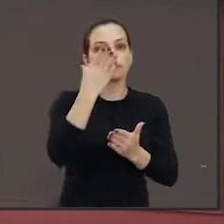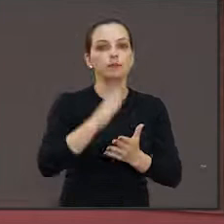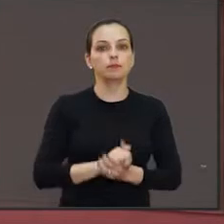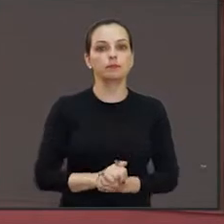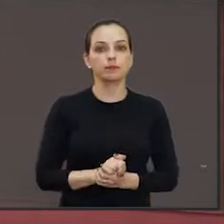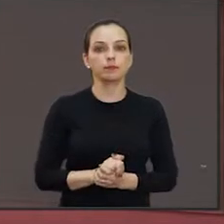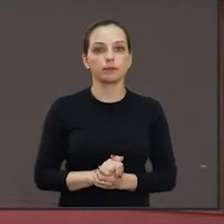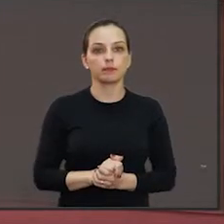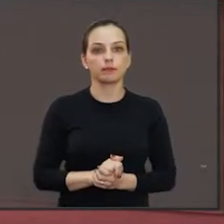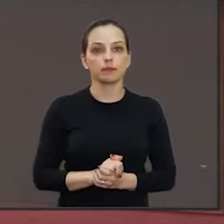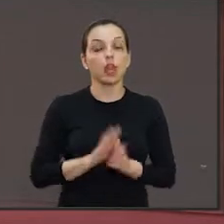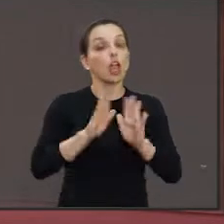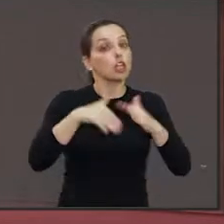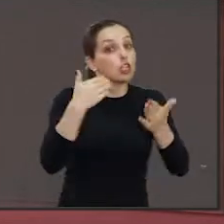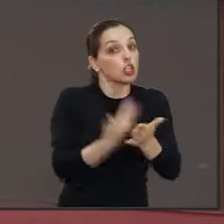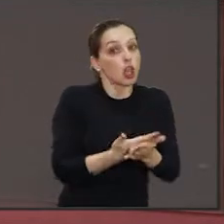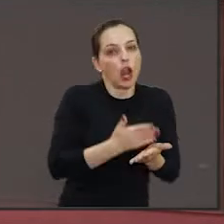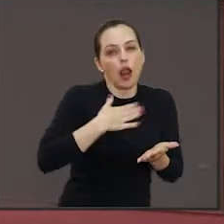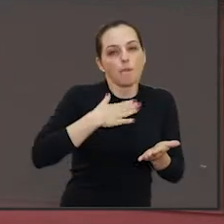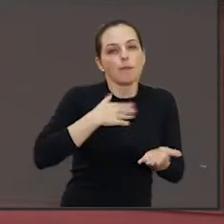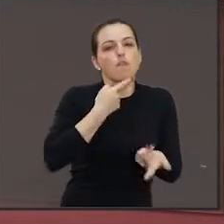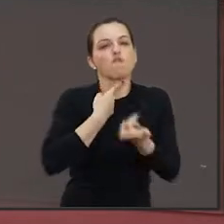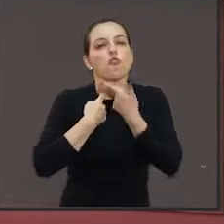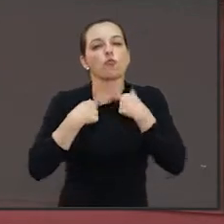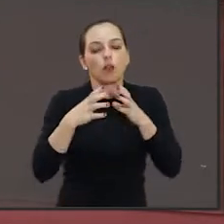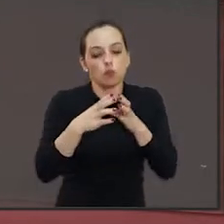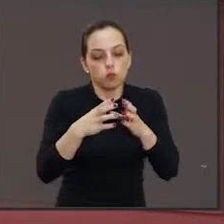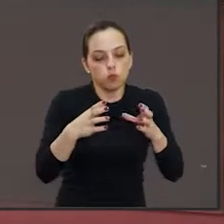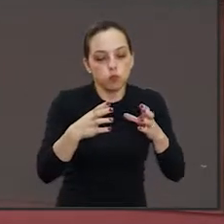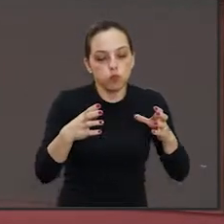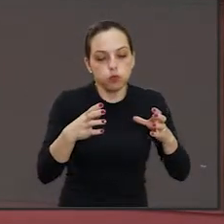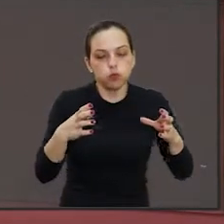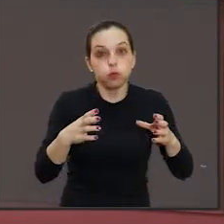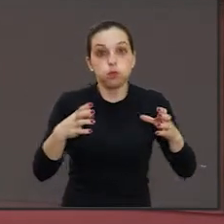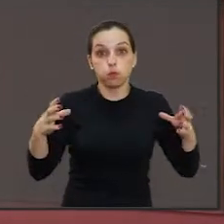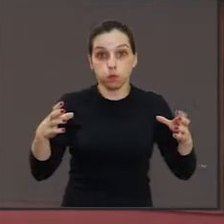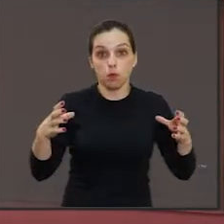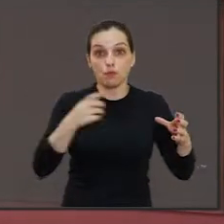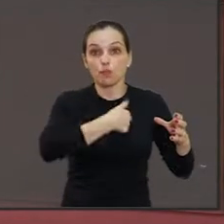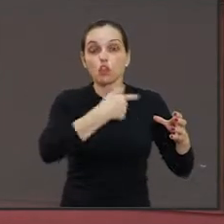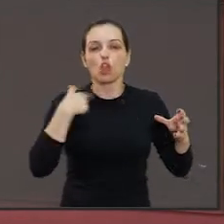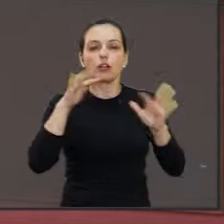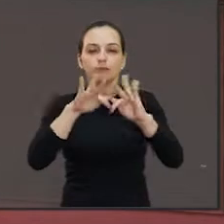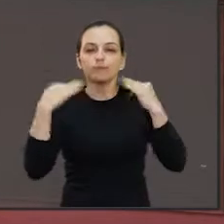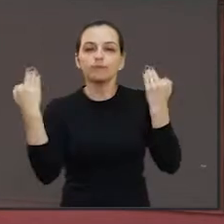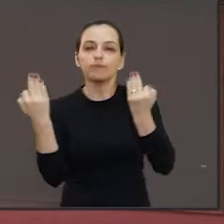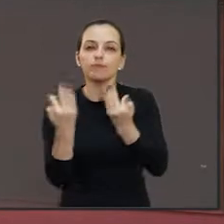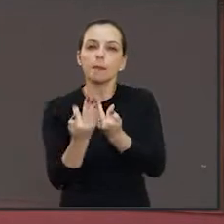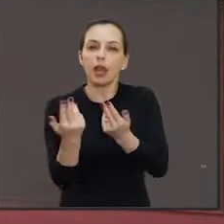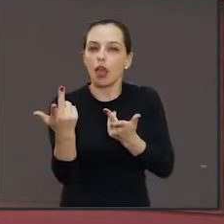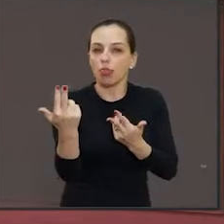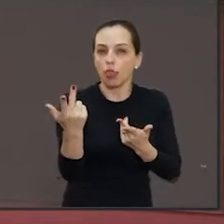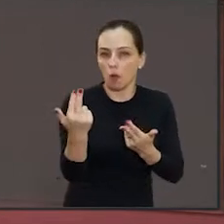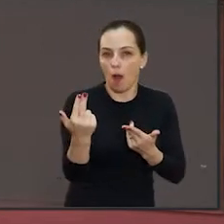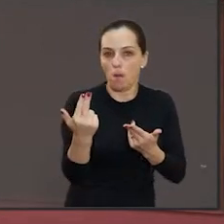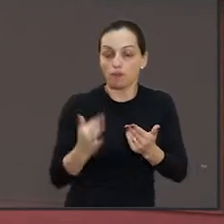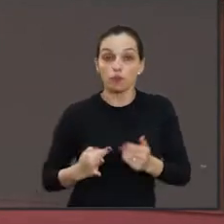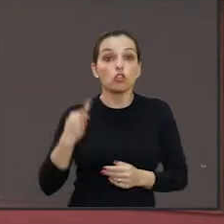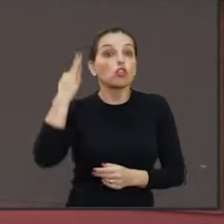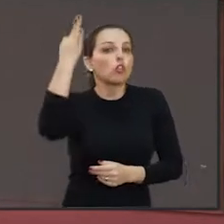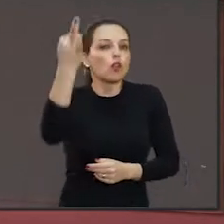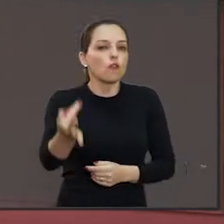E o grande sonho, é lógico que a minha escola continue crescendo cada vez mais, que a gente continue essa família linda, porque a gente é uma